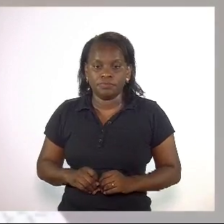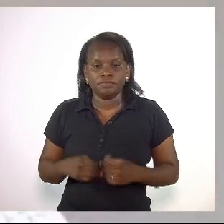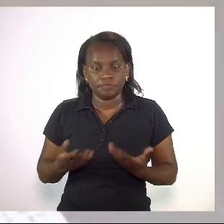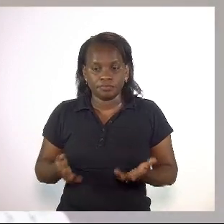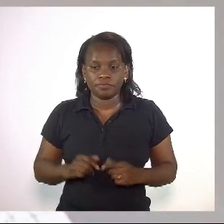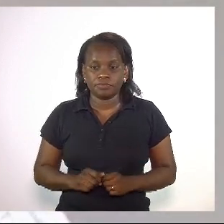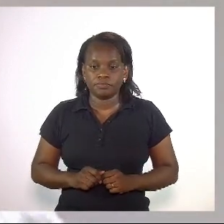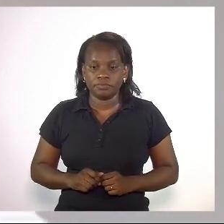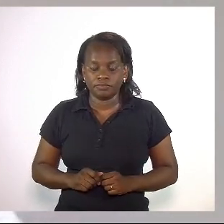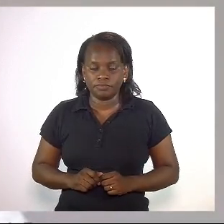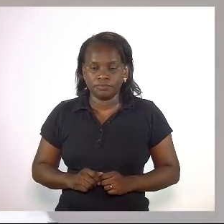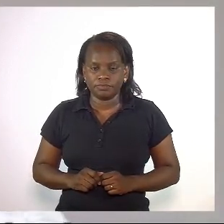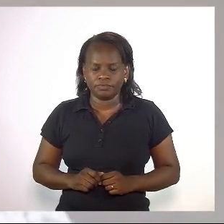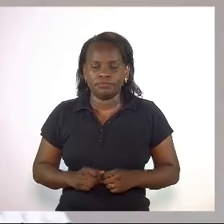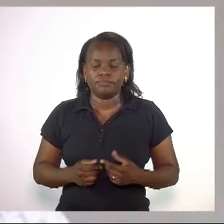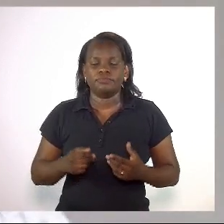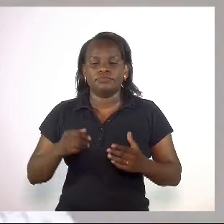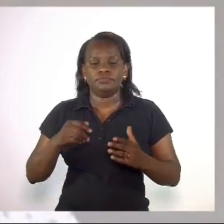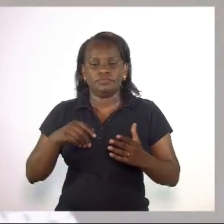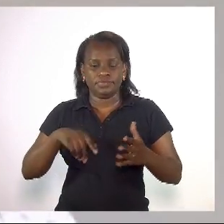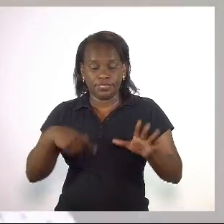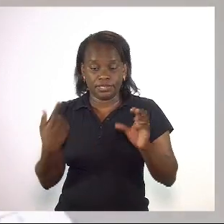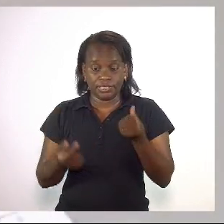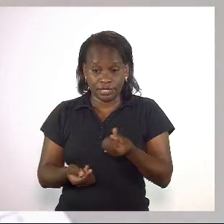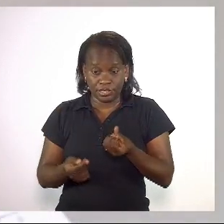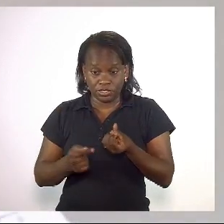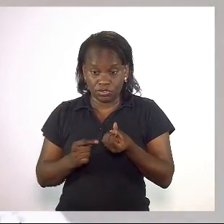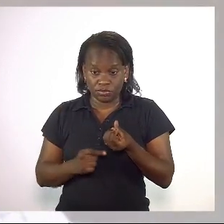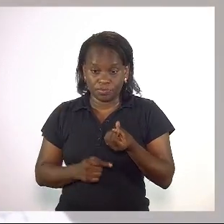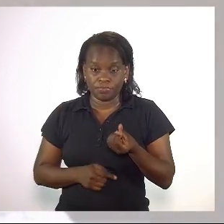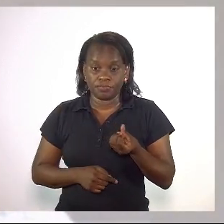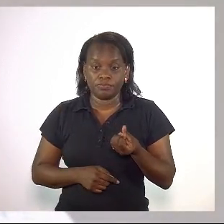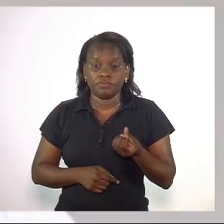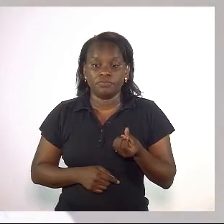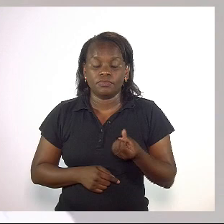bem. Irregularidade 6.